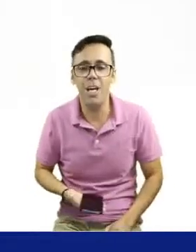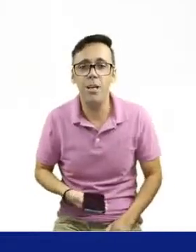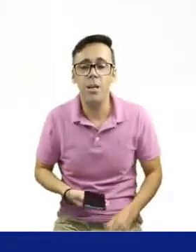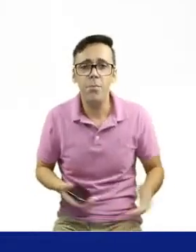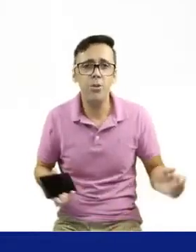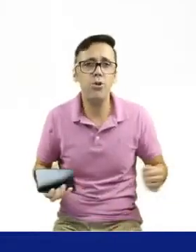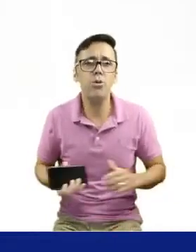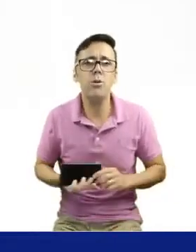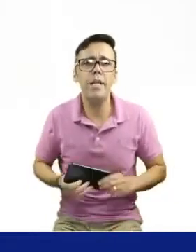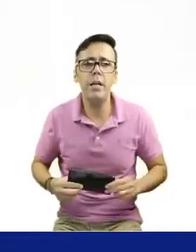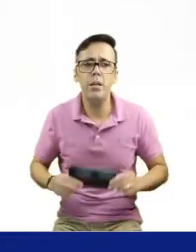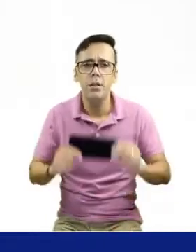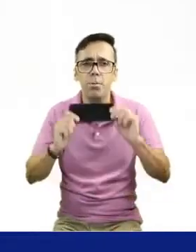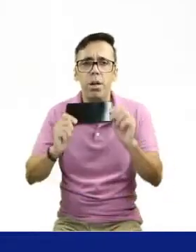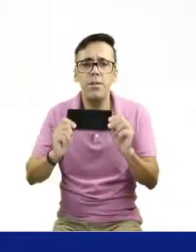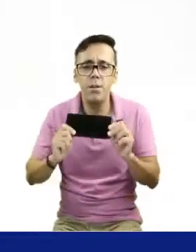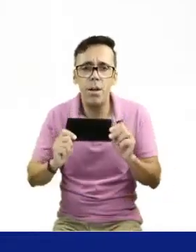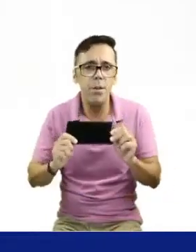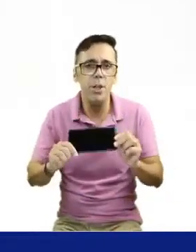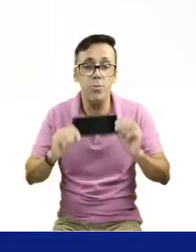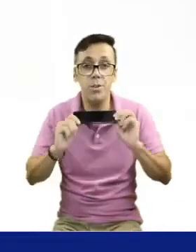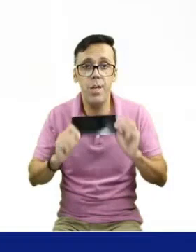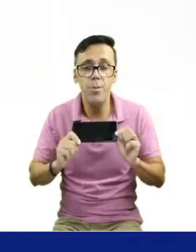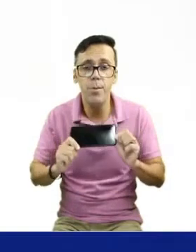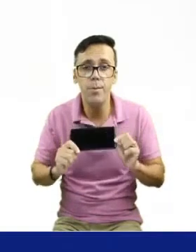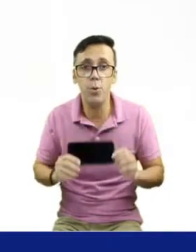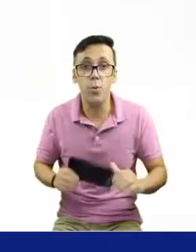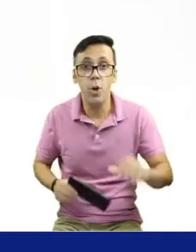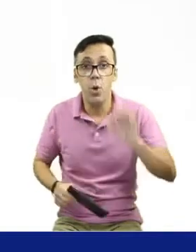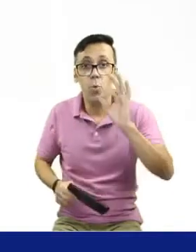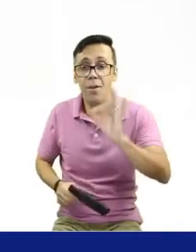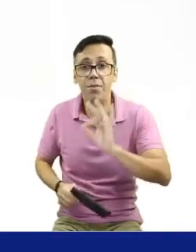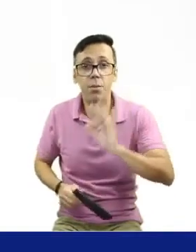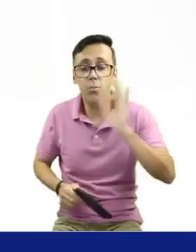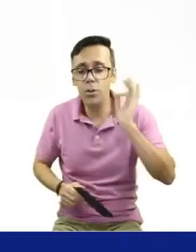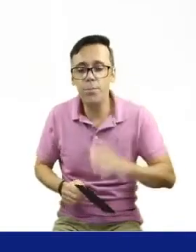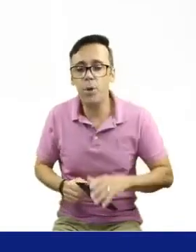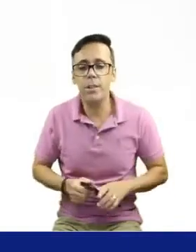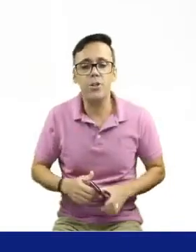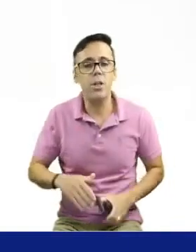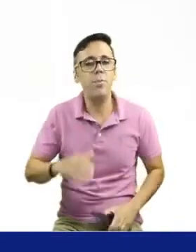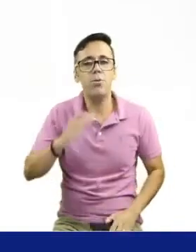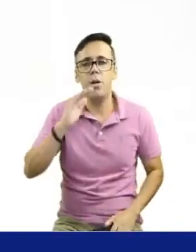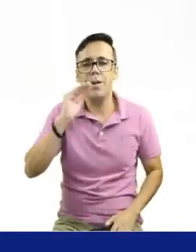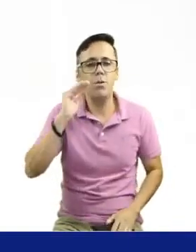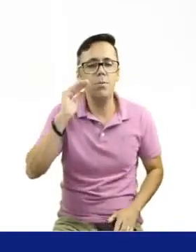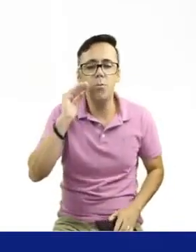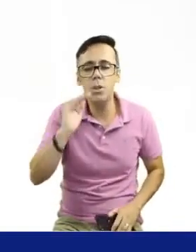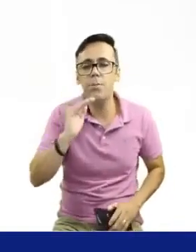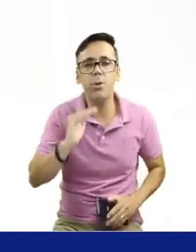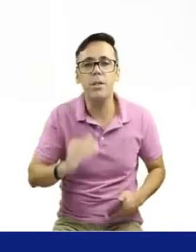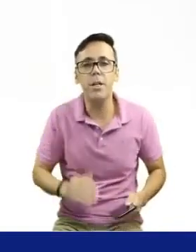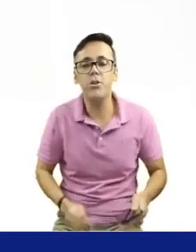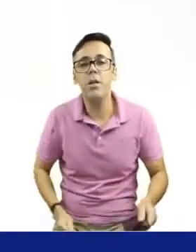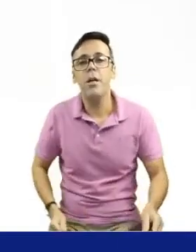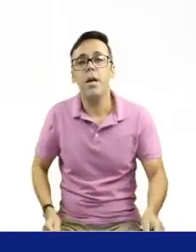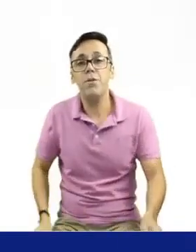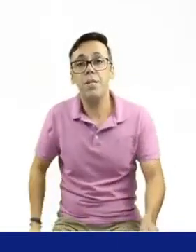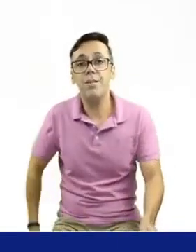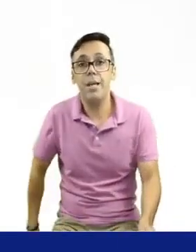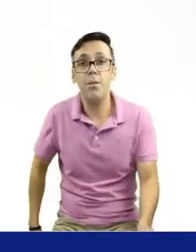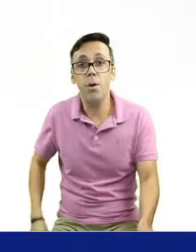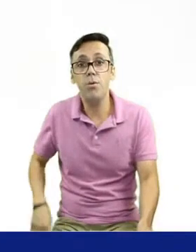Ok mas dito não der Bora do celular mesmo sem problema nenhum um havia muito importante aqui pessoal uma coisa muito importante